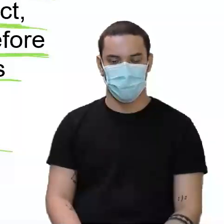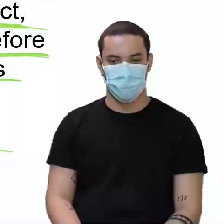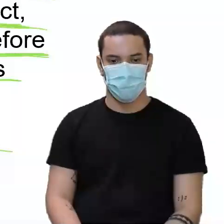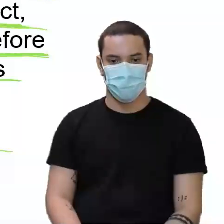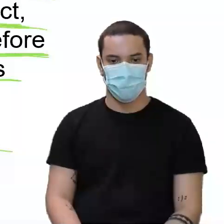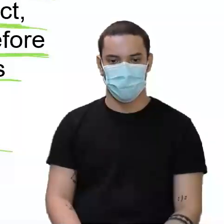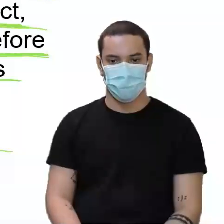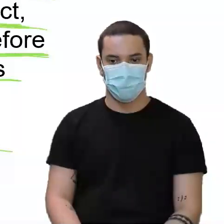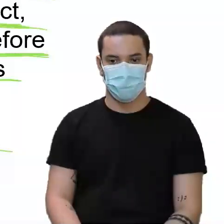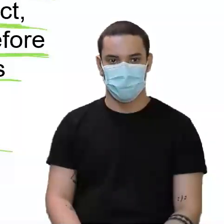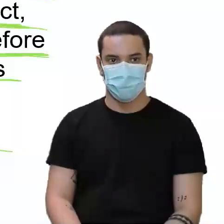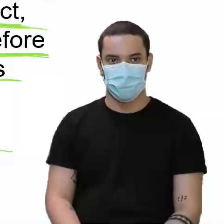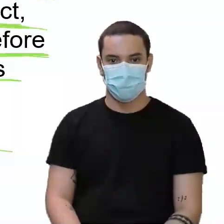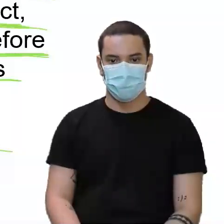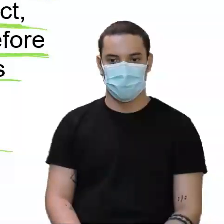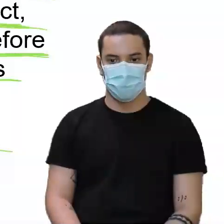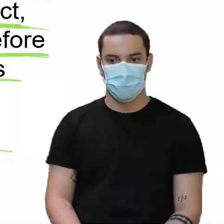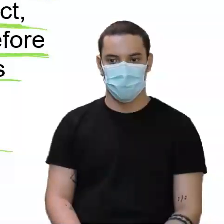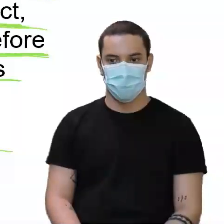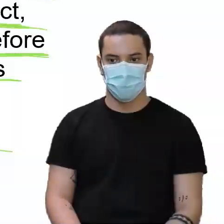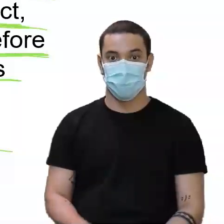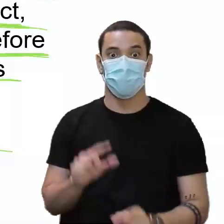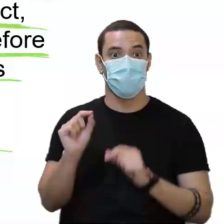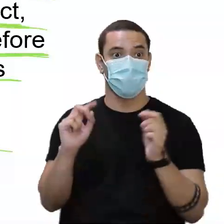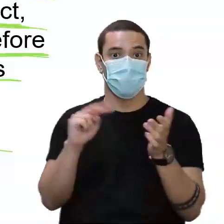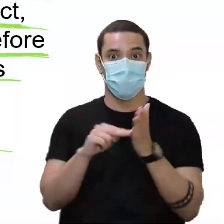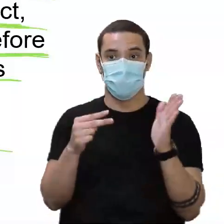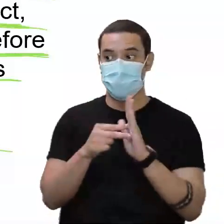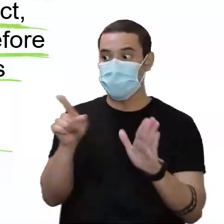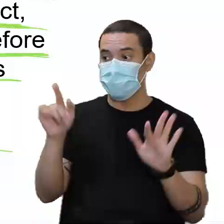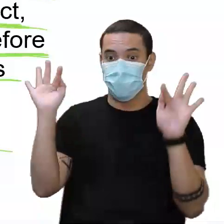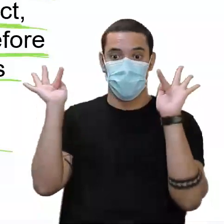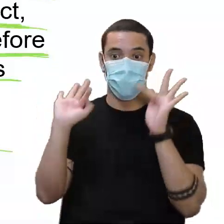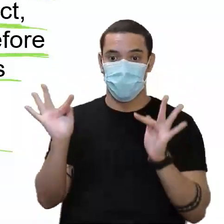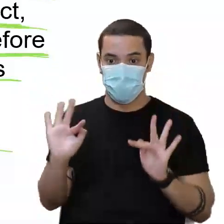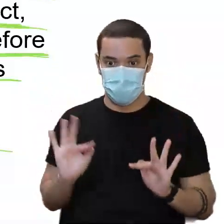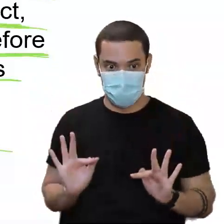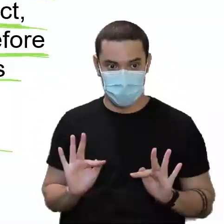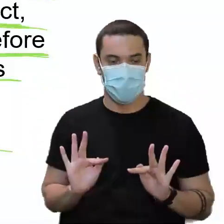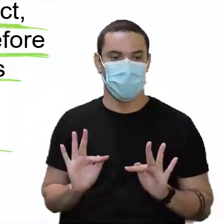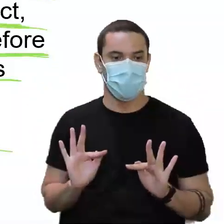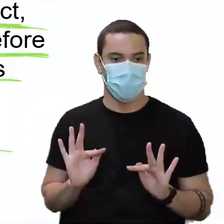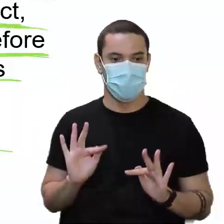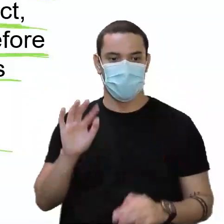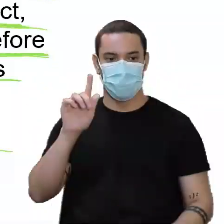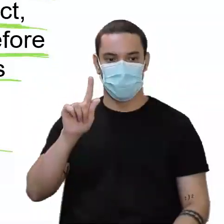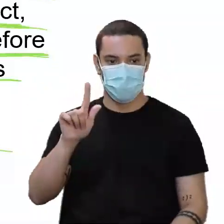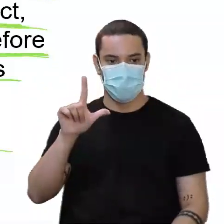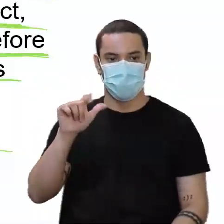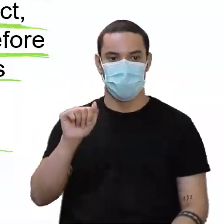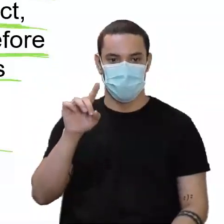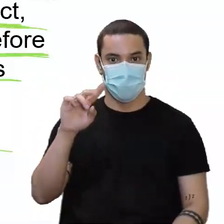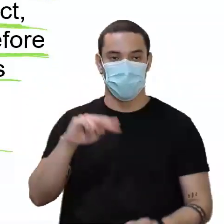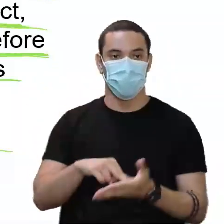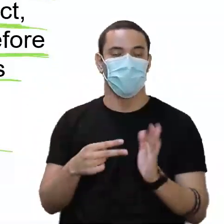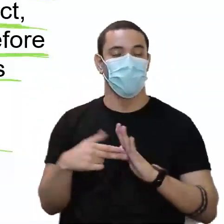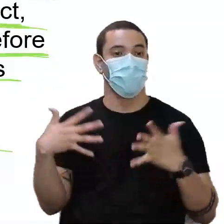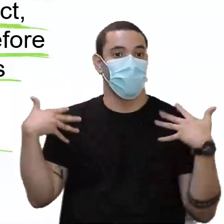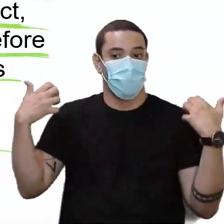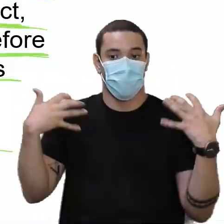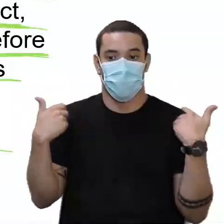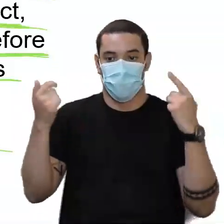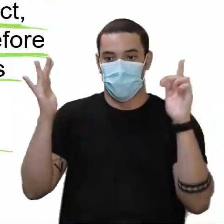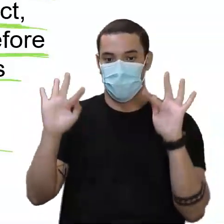practiced a lot. She was glad, ela estava feliz. Glad também é feliz, contente, porque eles